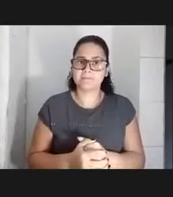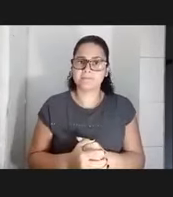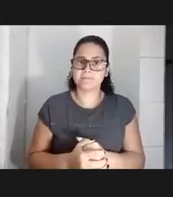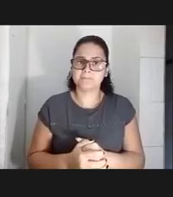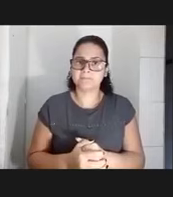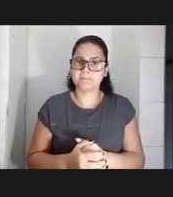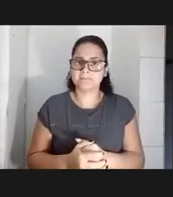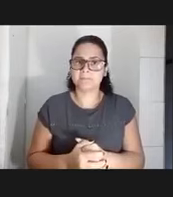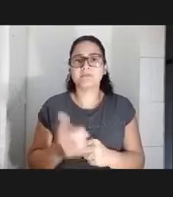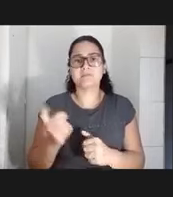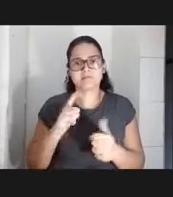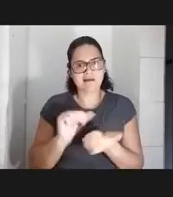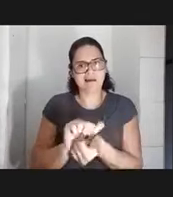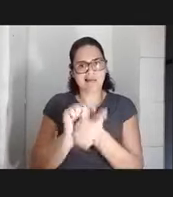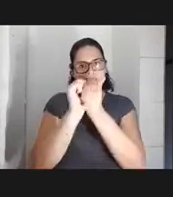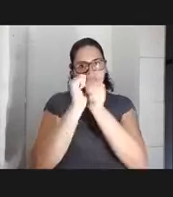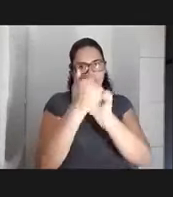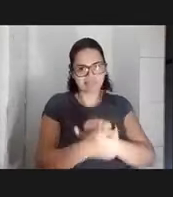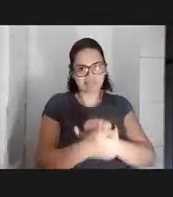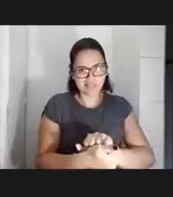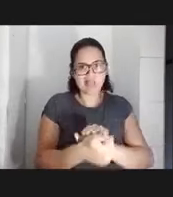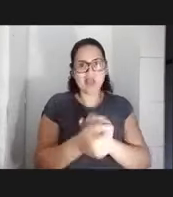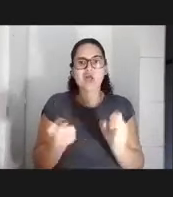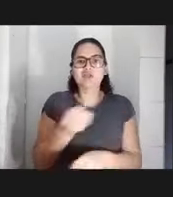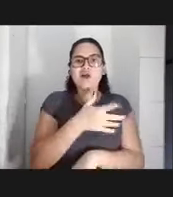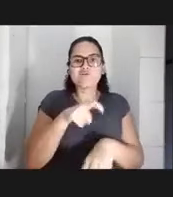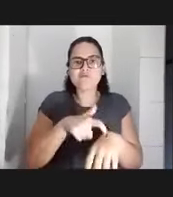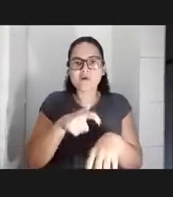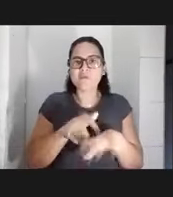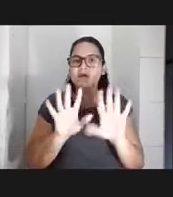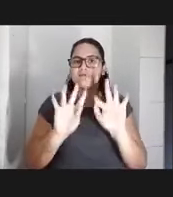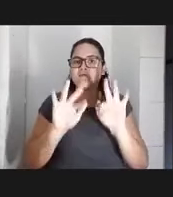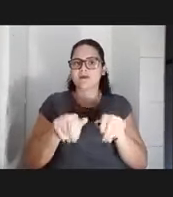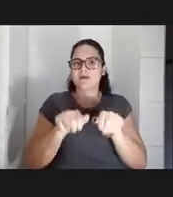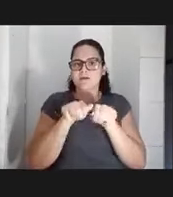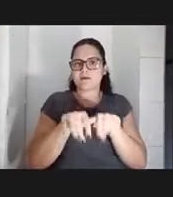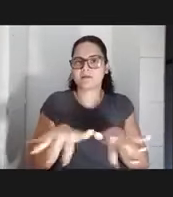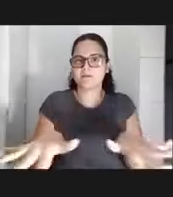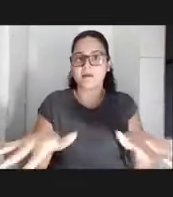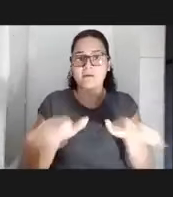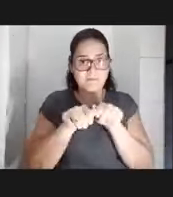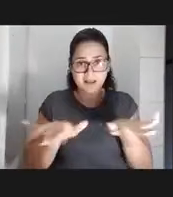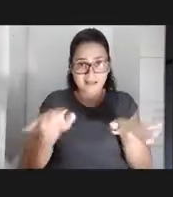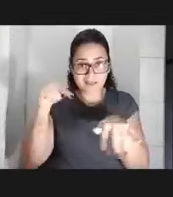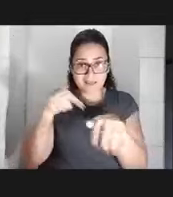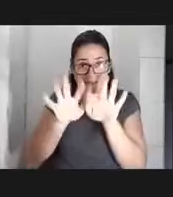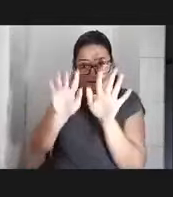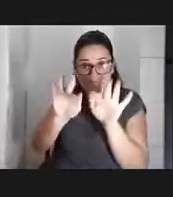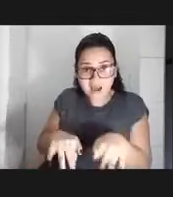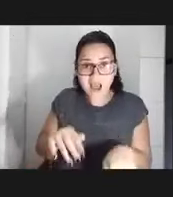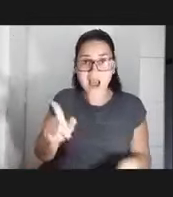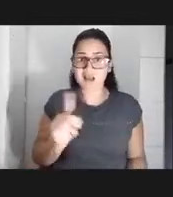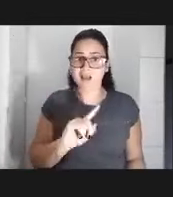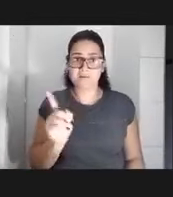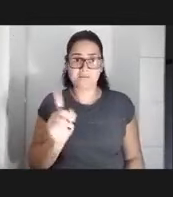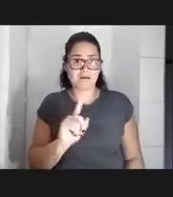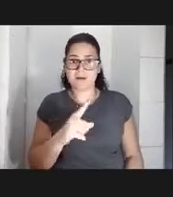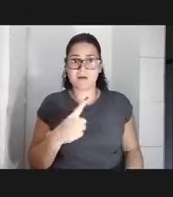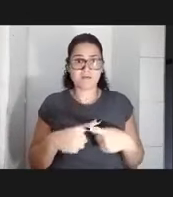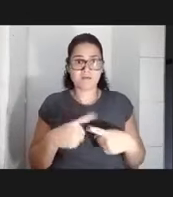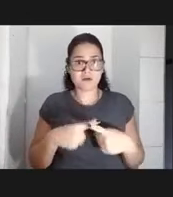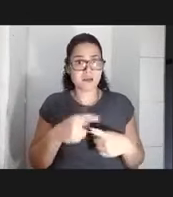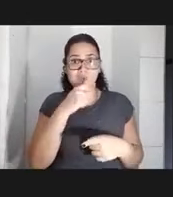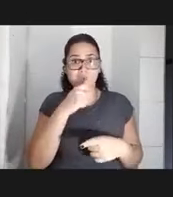ao novo momento pós-pandemia, porque a pandemia não vai acabar nesse país tão cedo, porque não há justamente um controle